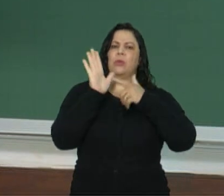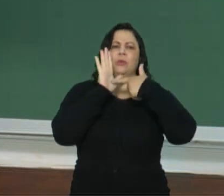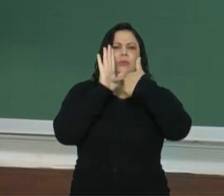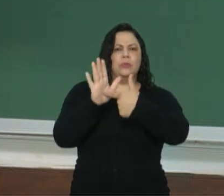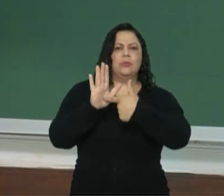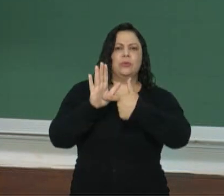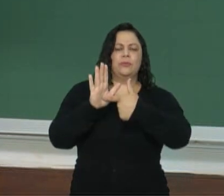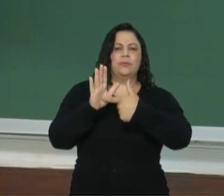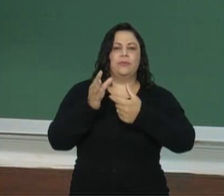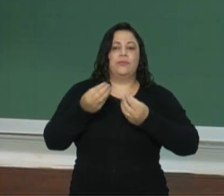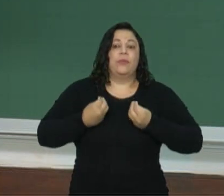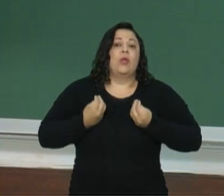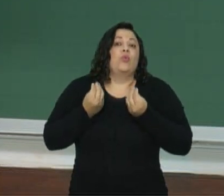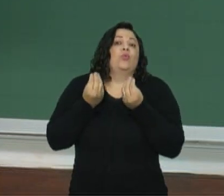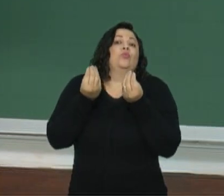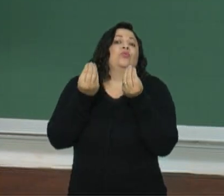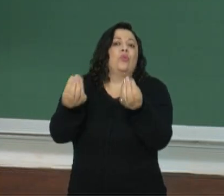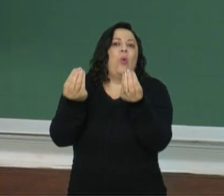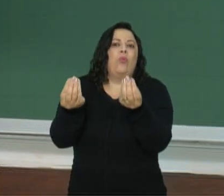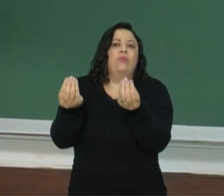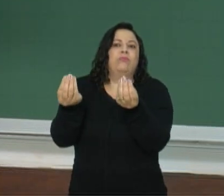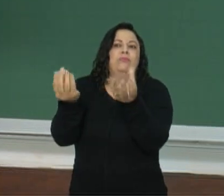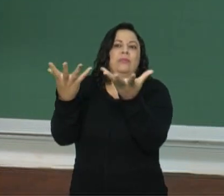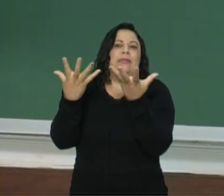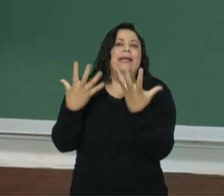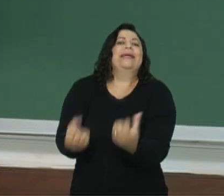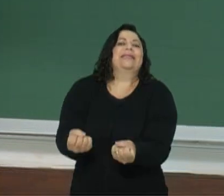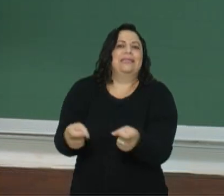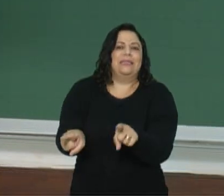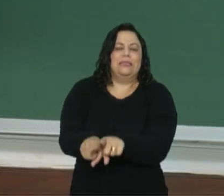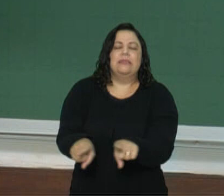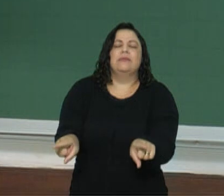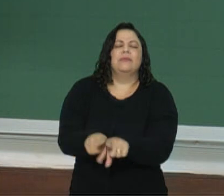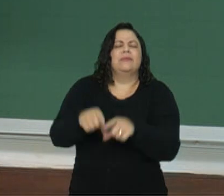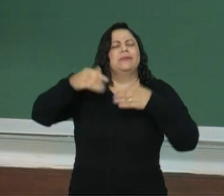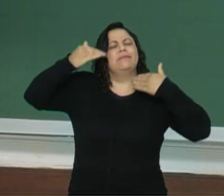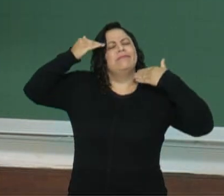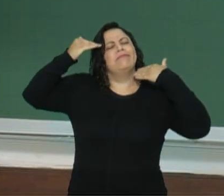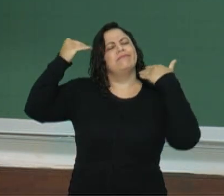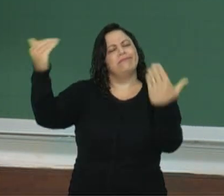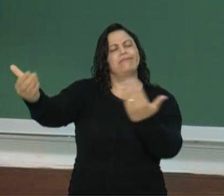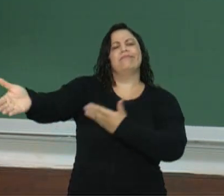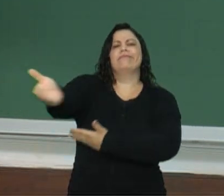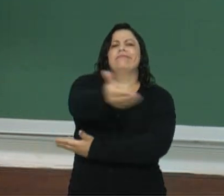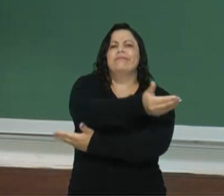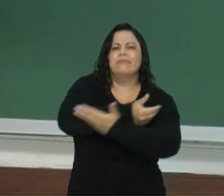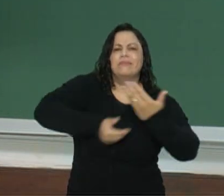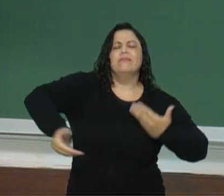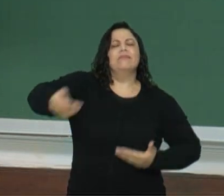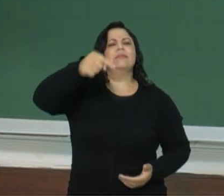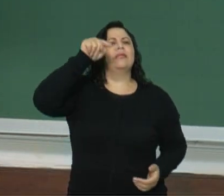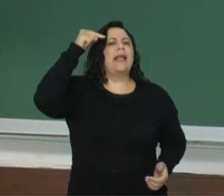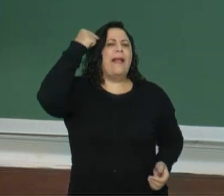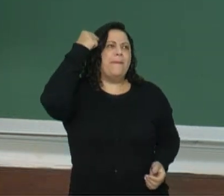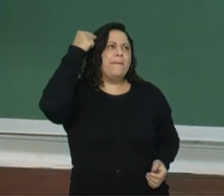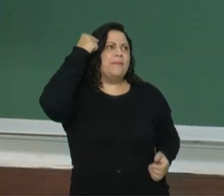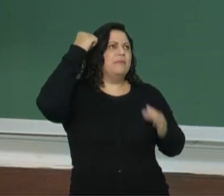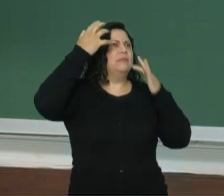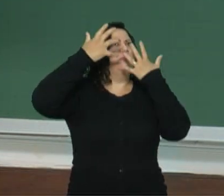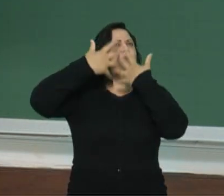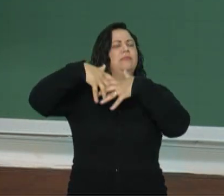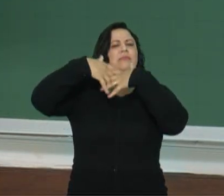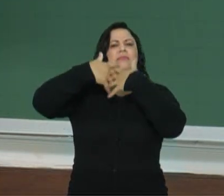doa, alguém recebe, se fortalecem e são agradecidos por esse processo. Escreva uma reflexão. O